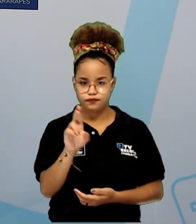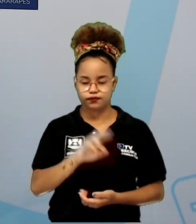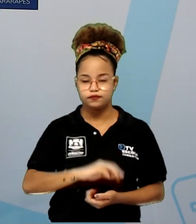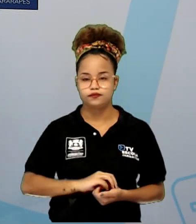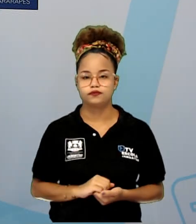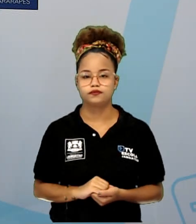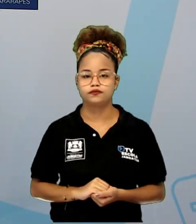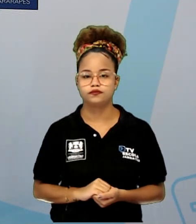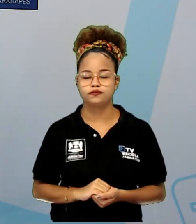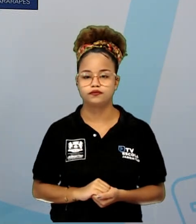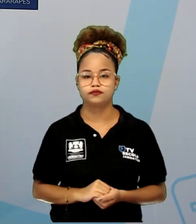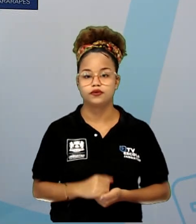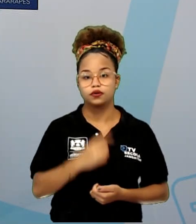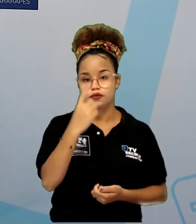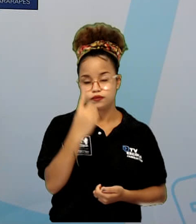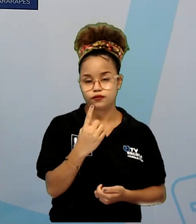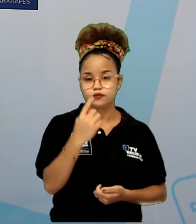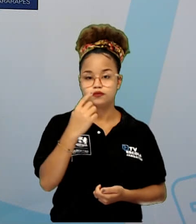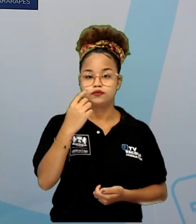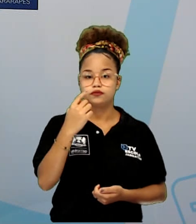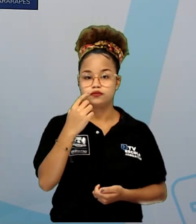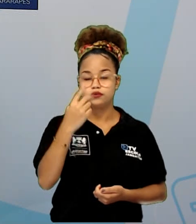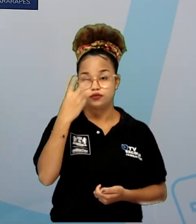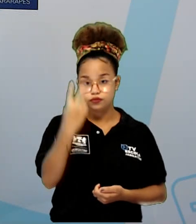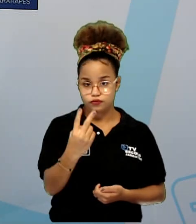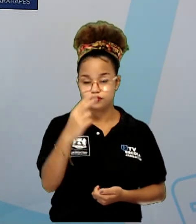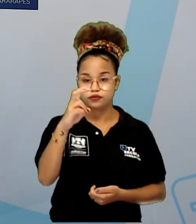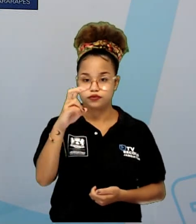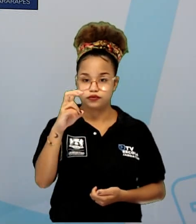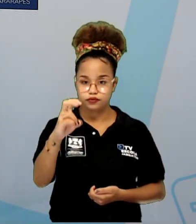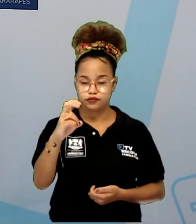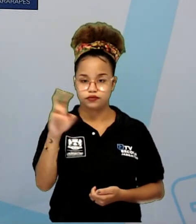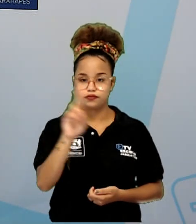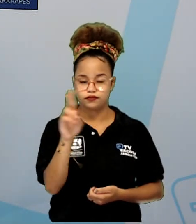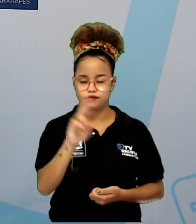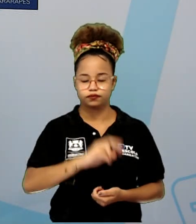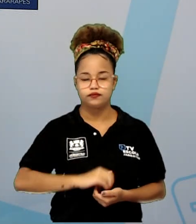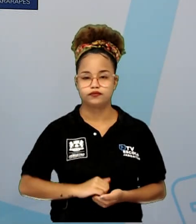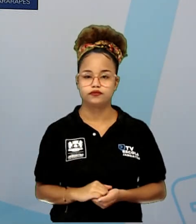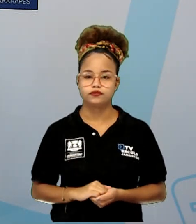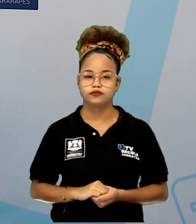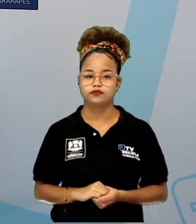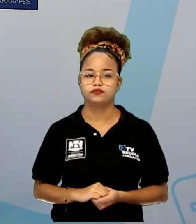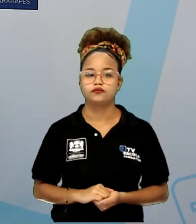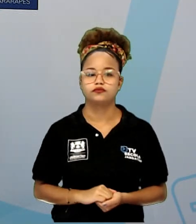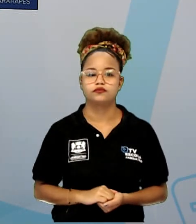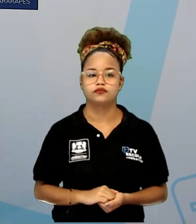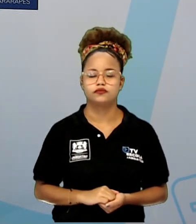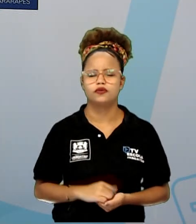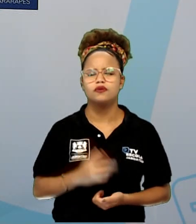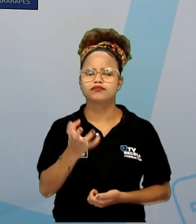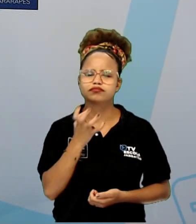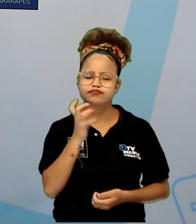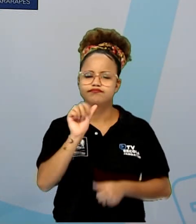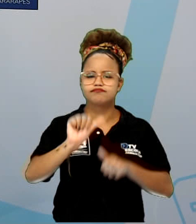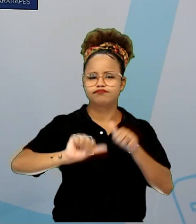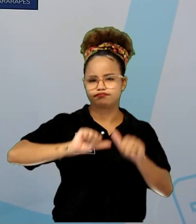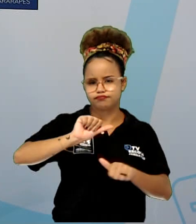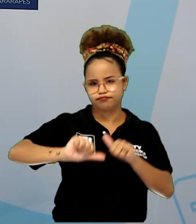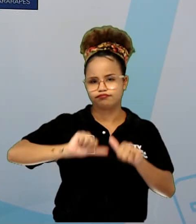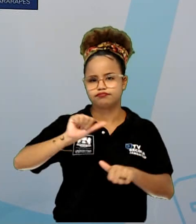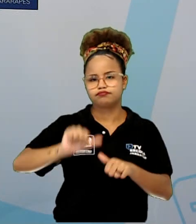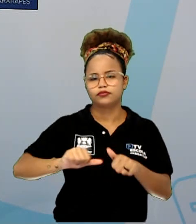E 2 de R$ 5. Ela quer trocar por